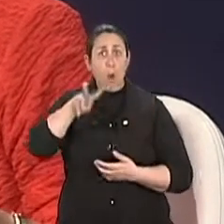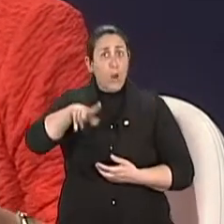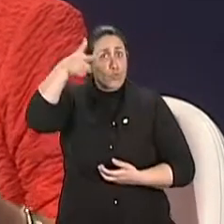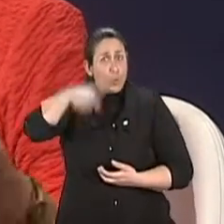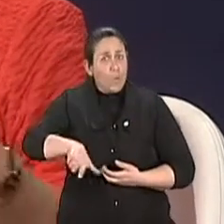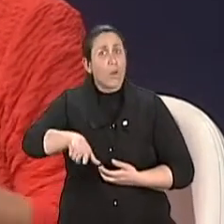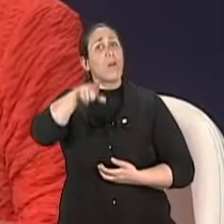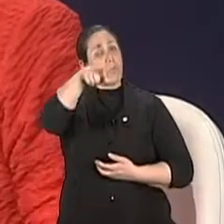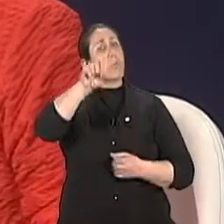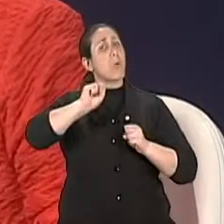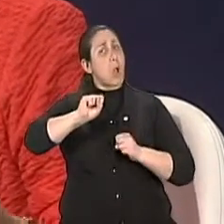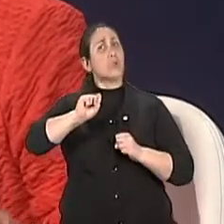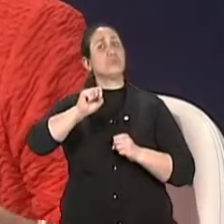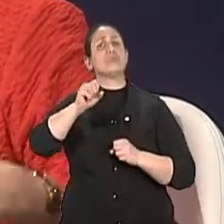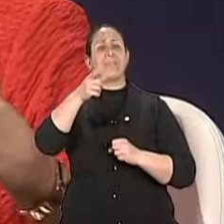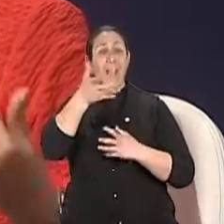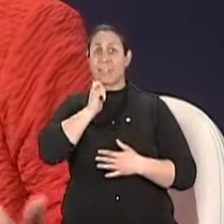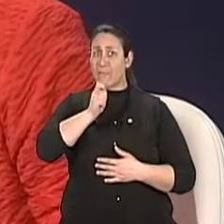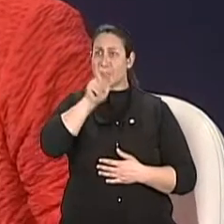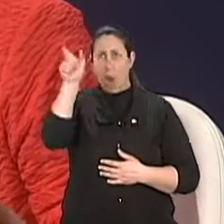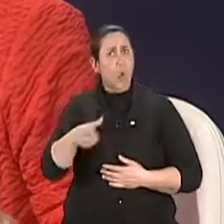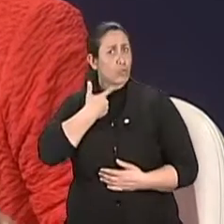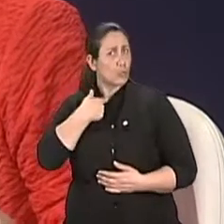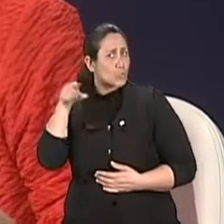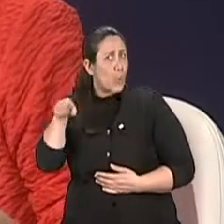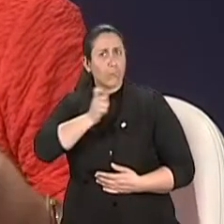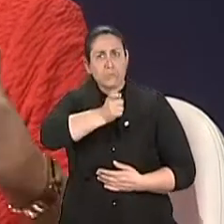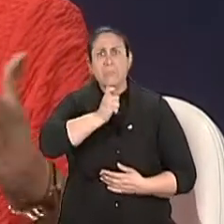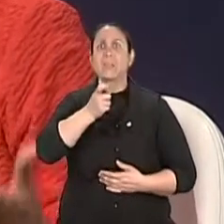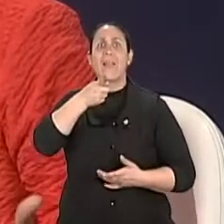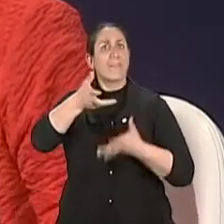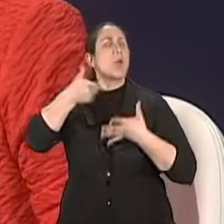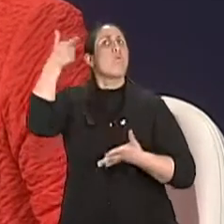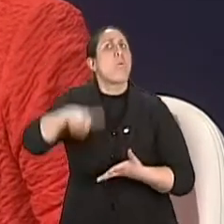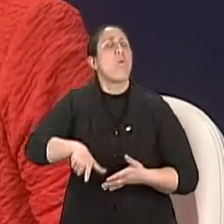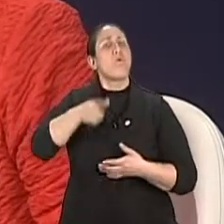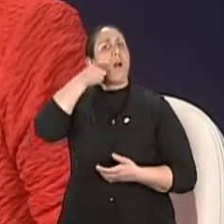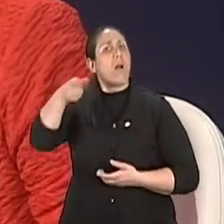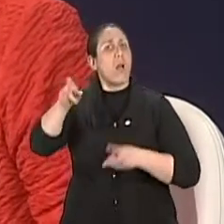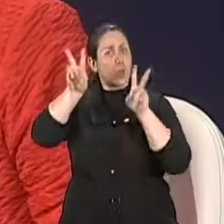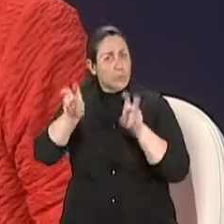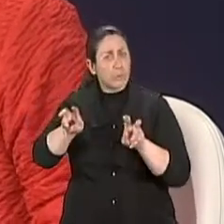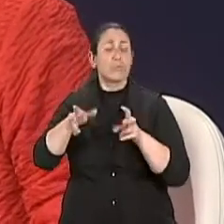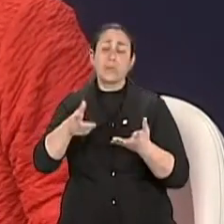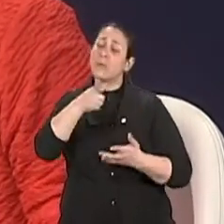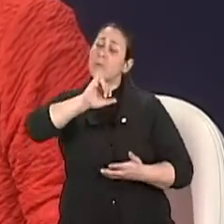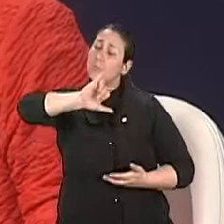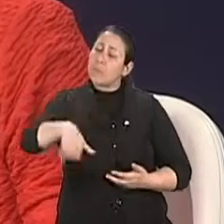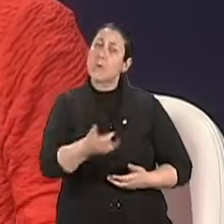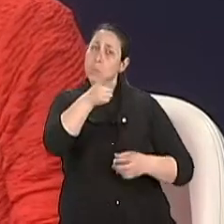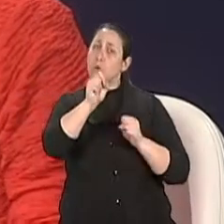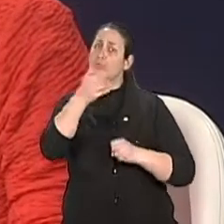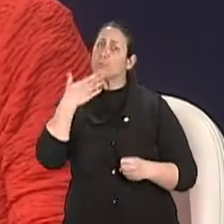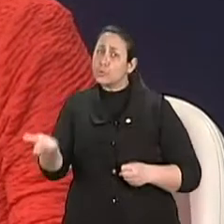devem pedir, se vocês querem que o nosso entrevistado volte para falar mais sobre o assunto. Também isso, vocês façam esse pedido,